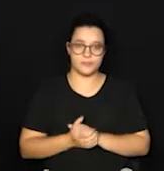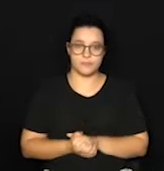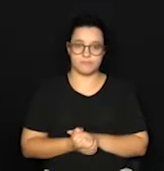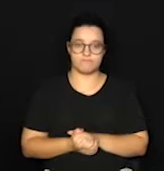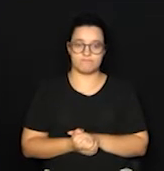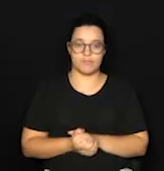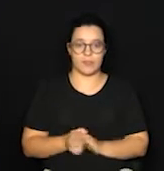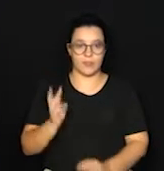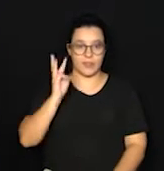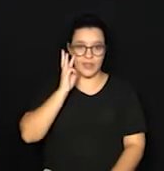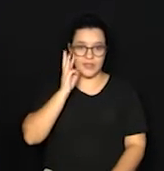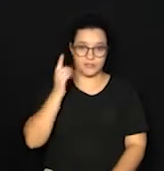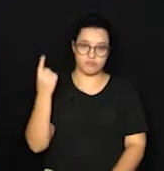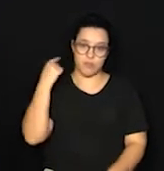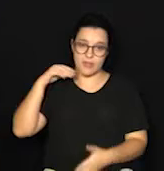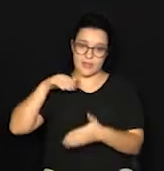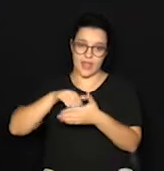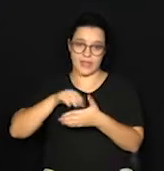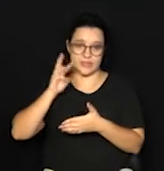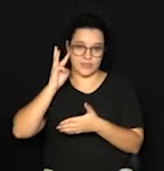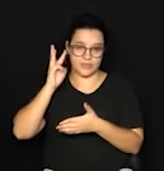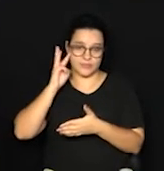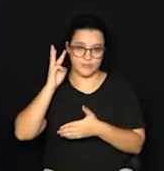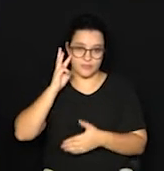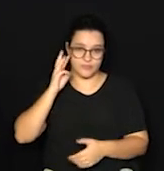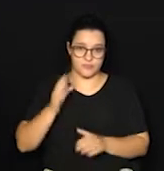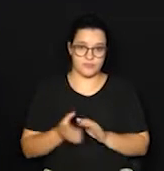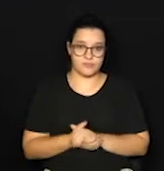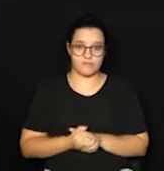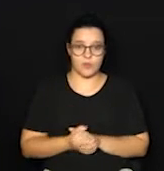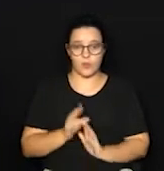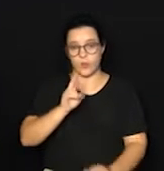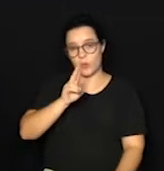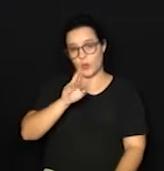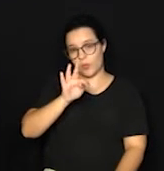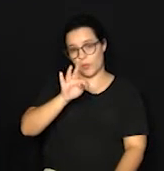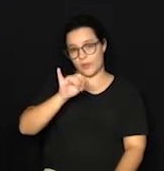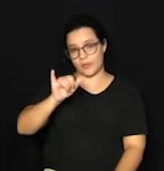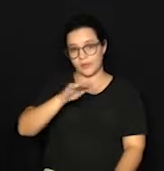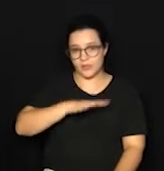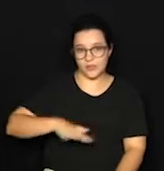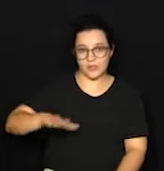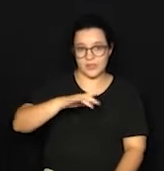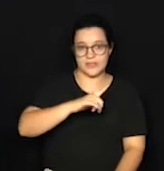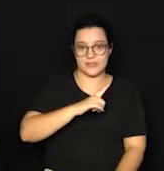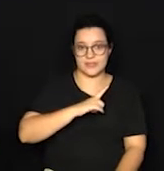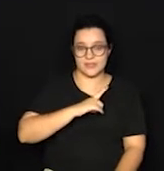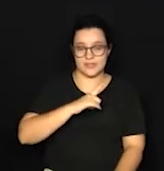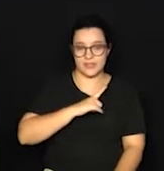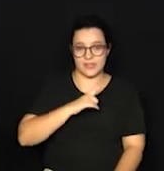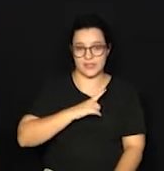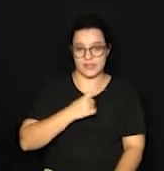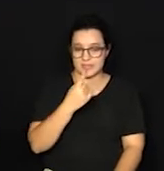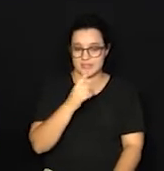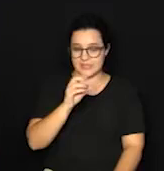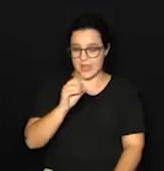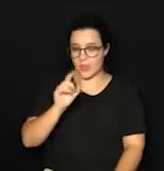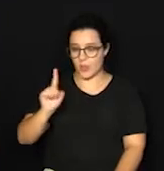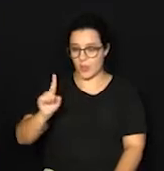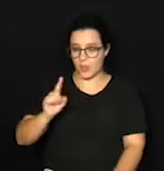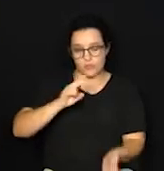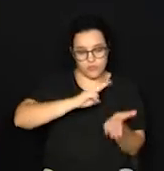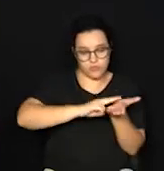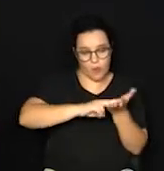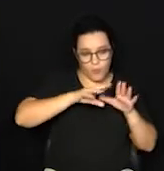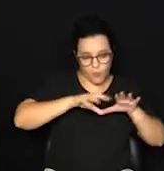esta terça-feira, dos 176 leitos de UTI na rede, nós tínhamos 101 ocupados.